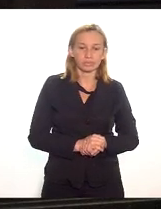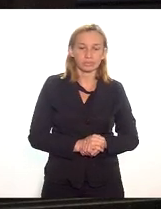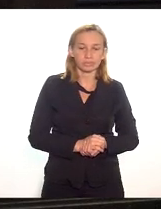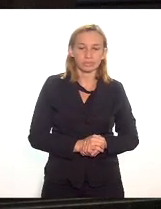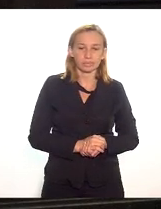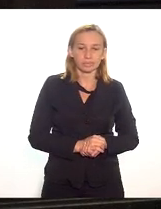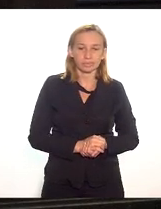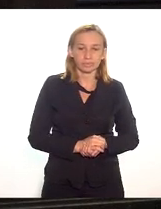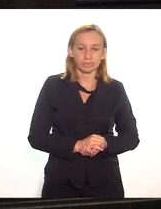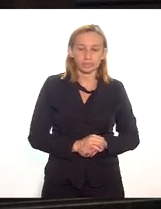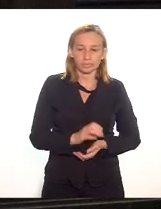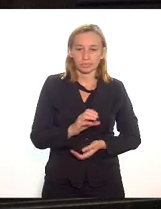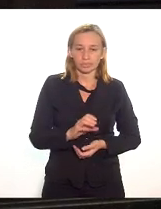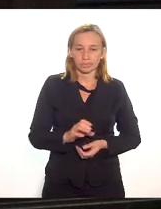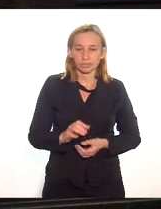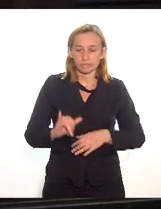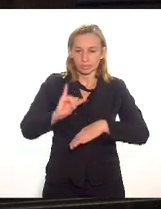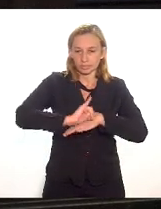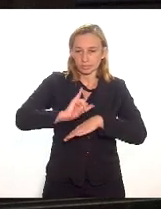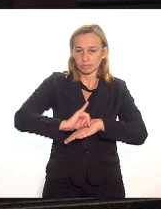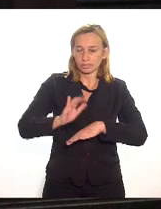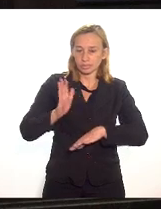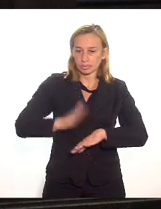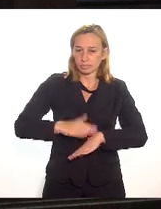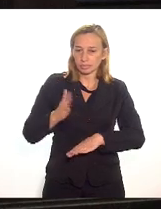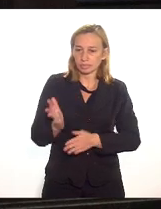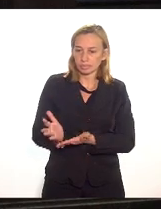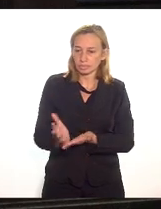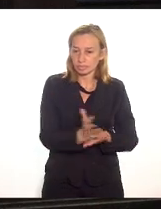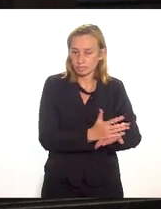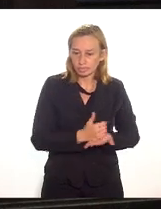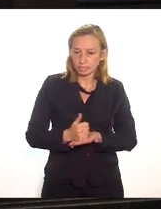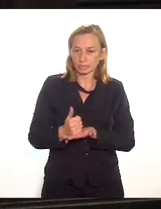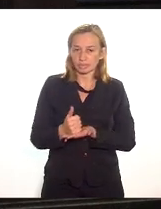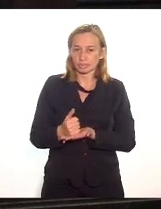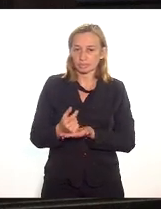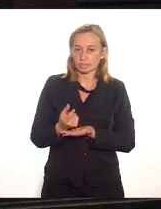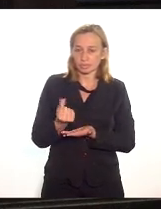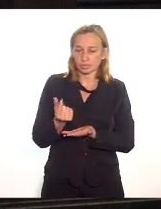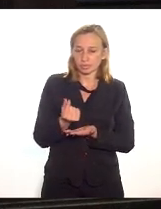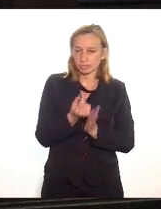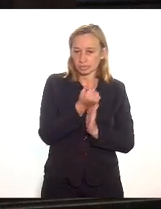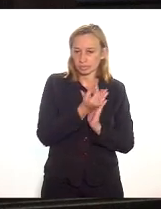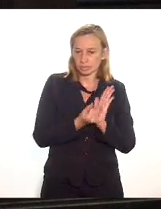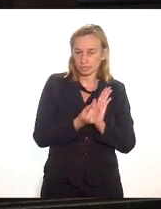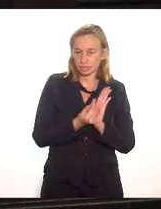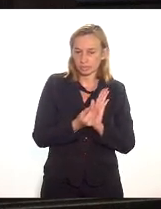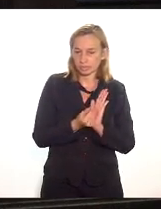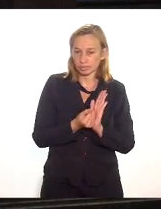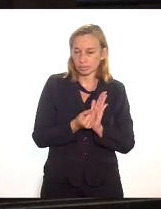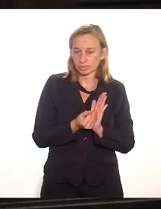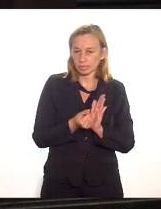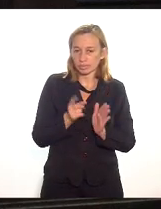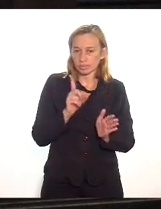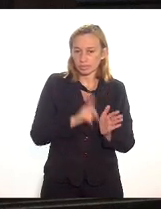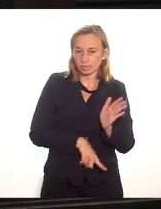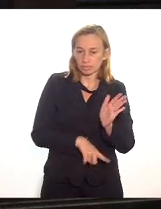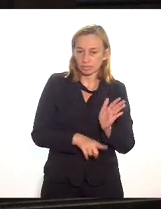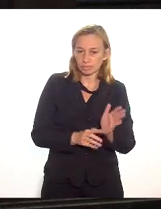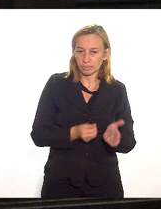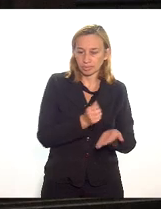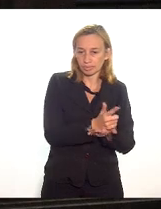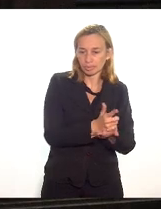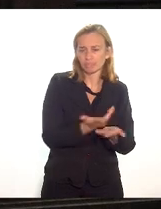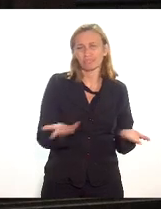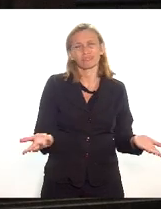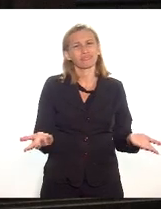das capitais que mais recebem investimentos e que menos recebem, o Rio de Janeiro está na rabeira dos que menos recebem. É